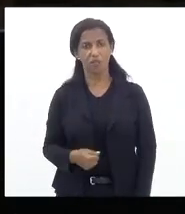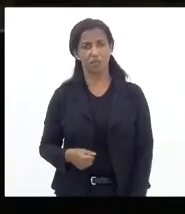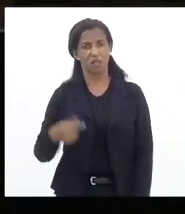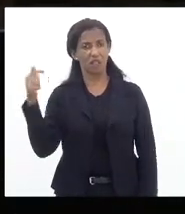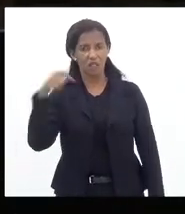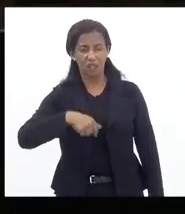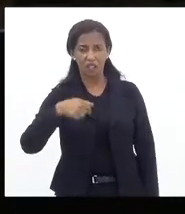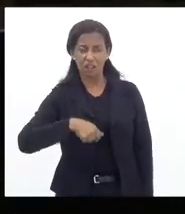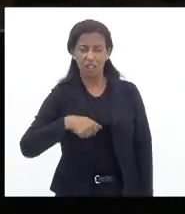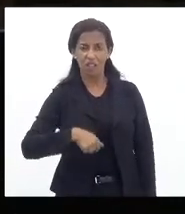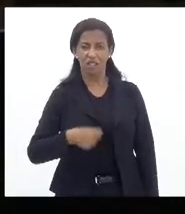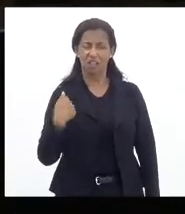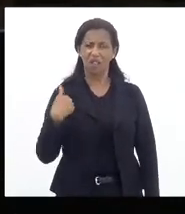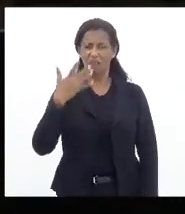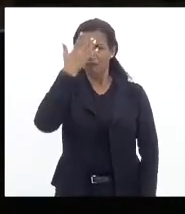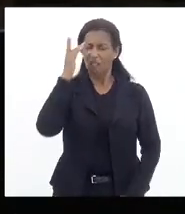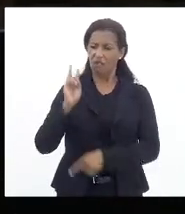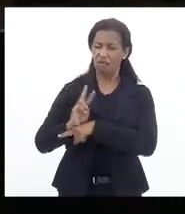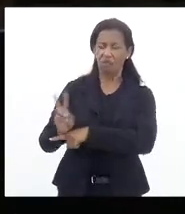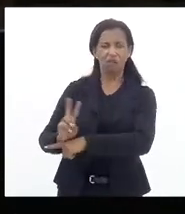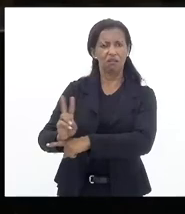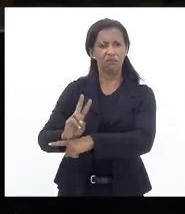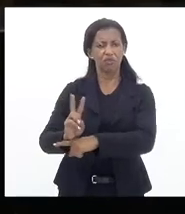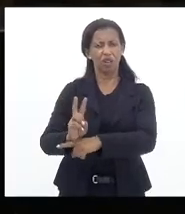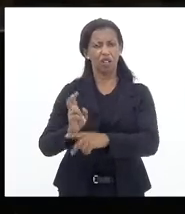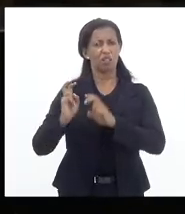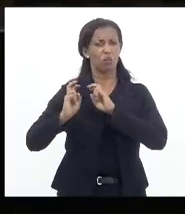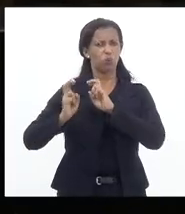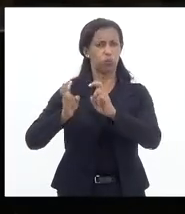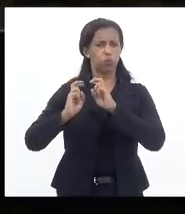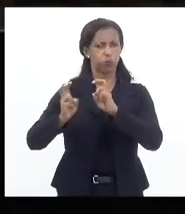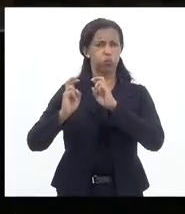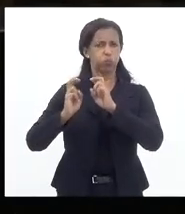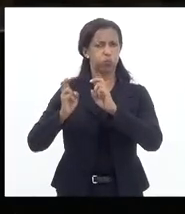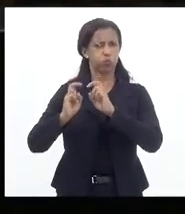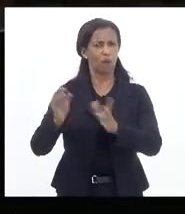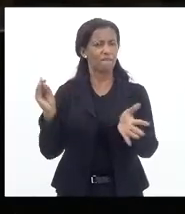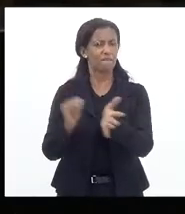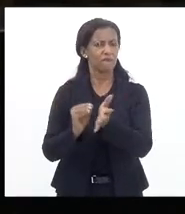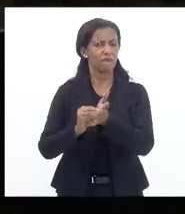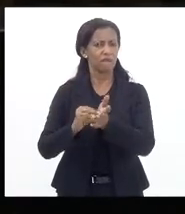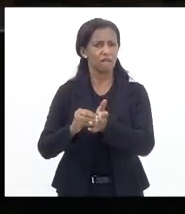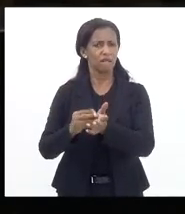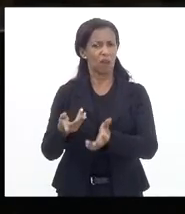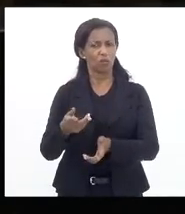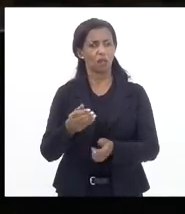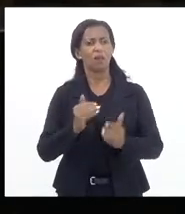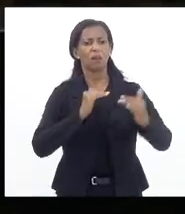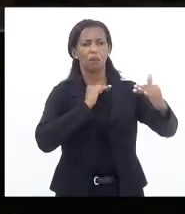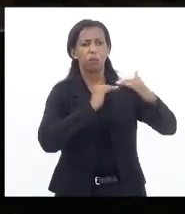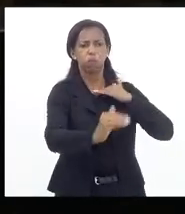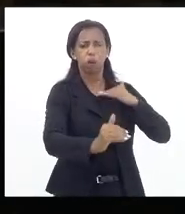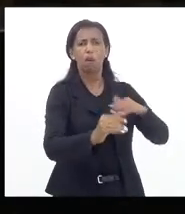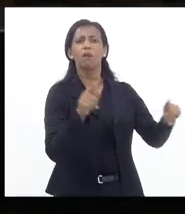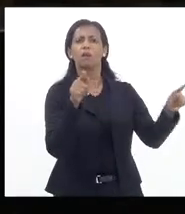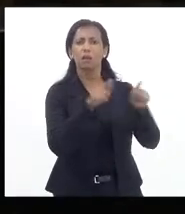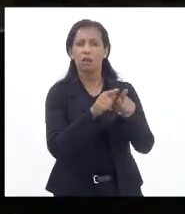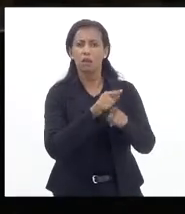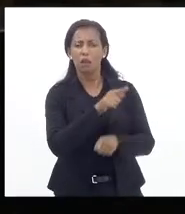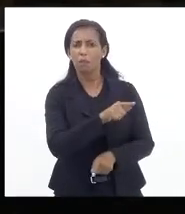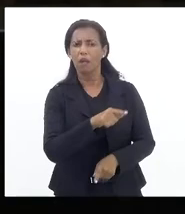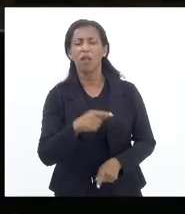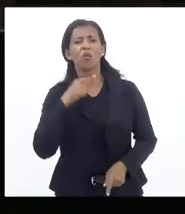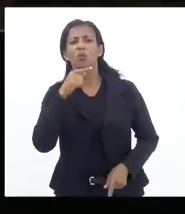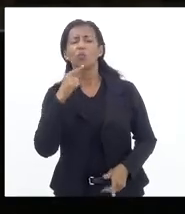da gestrans Qui que não fiscaliza a SuperVia que não fiscaliza o metrô não